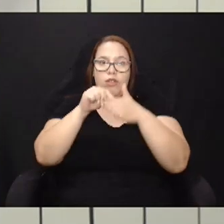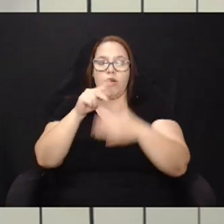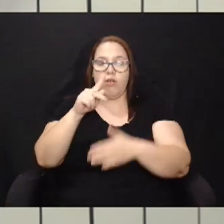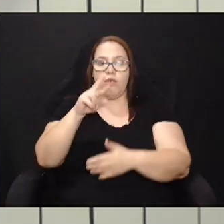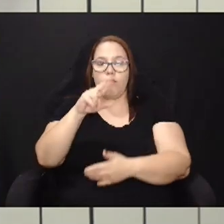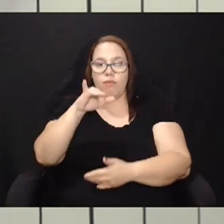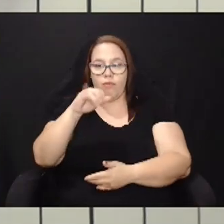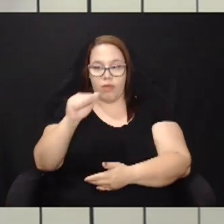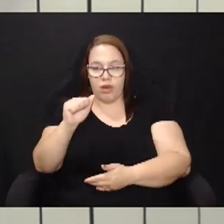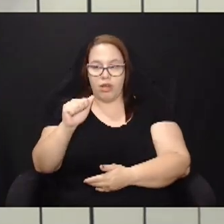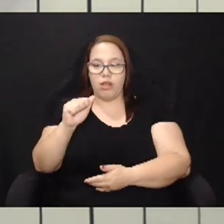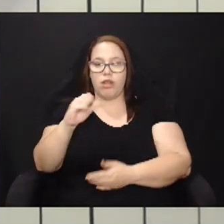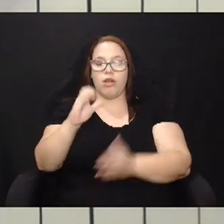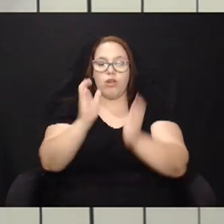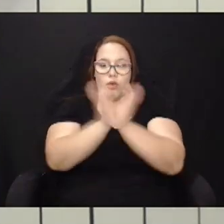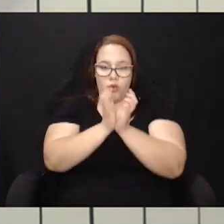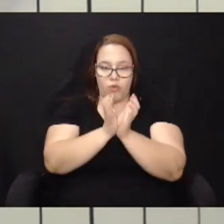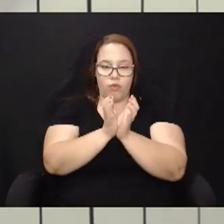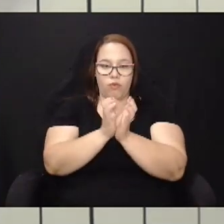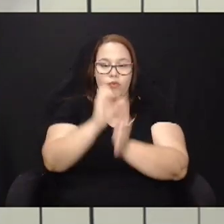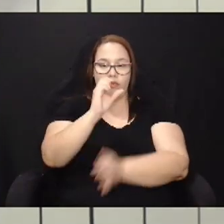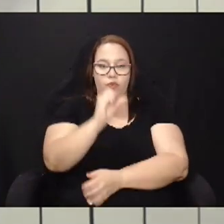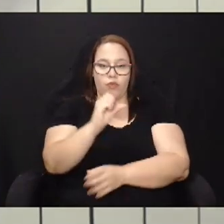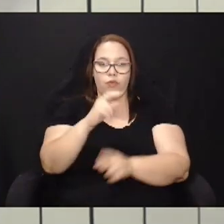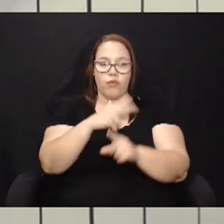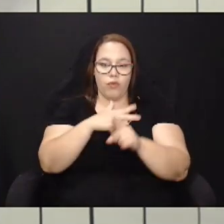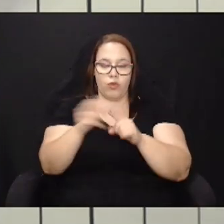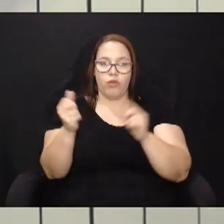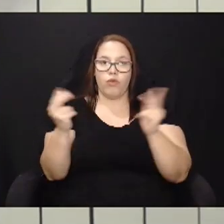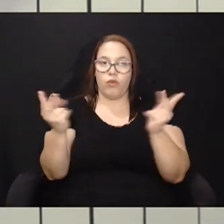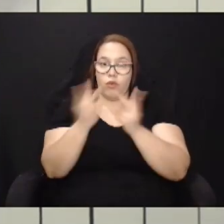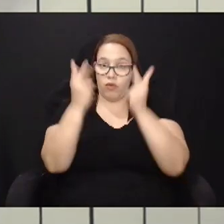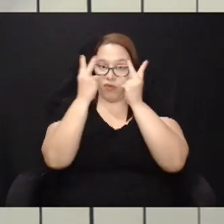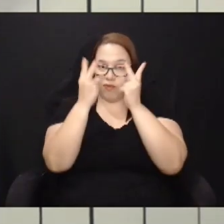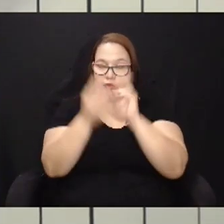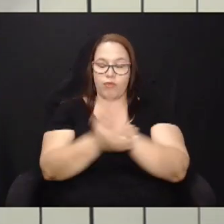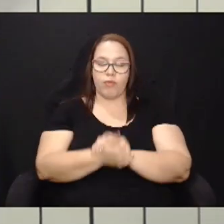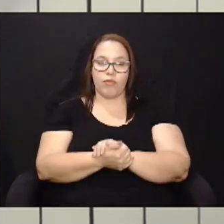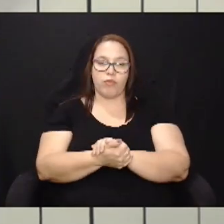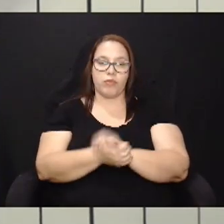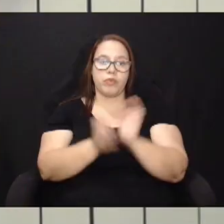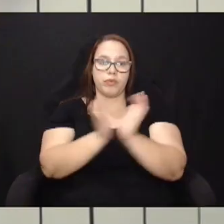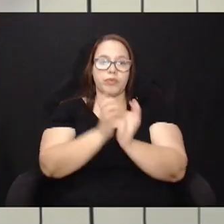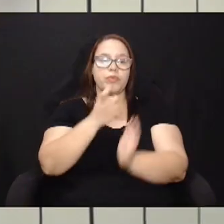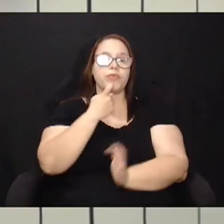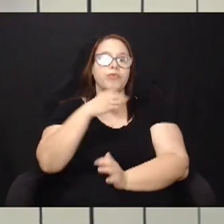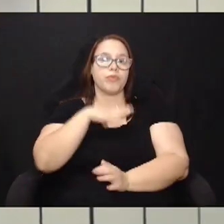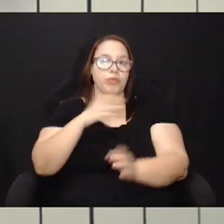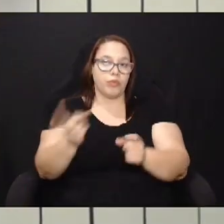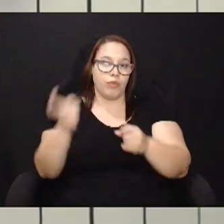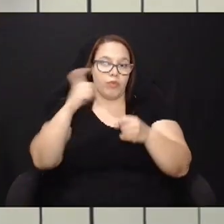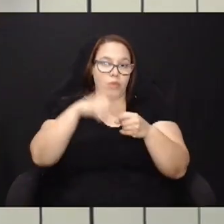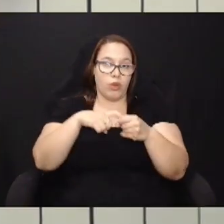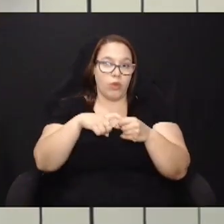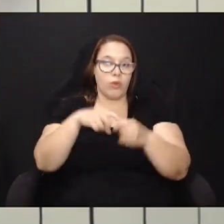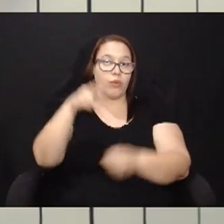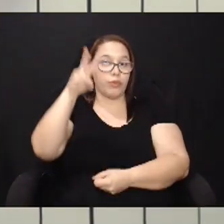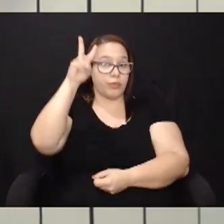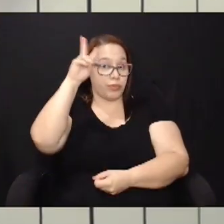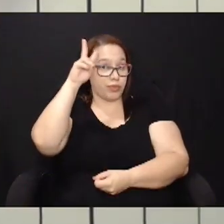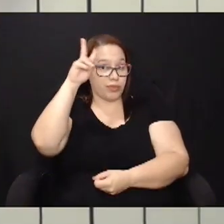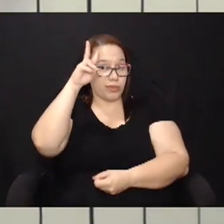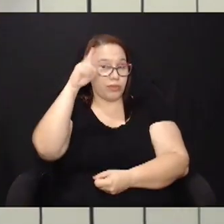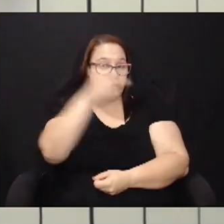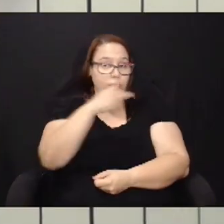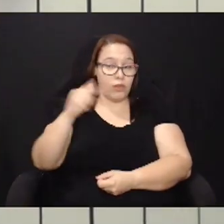9 jogos e 9 vitórias. A equipe campineira volta à quadra na segunda-feira da semana que vem,